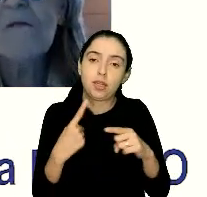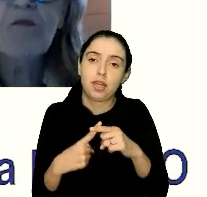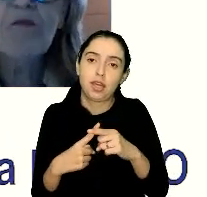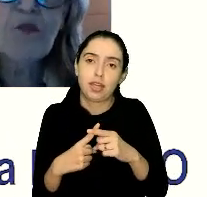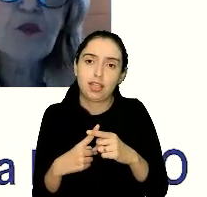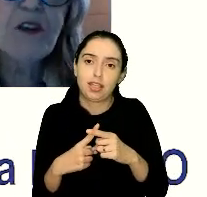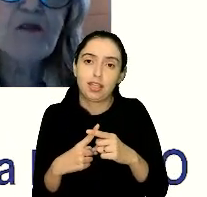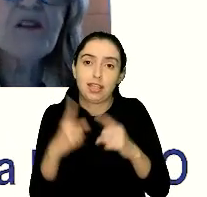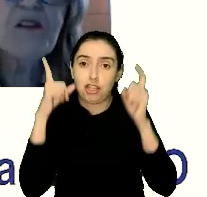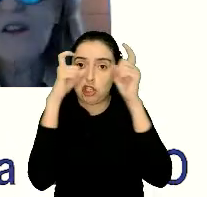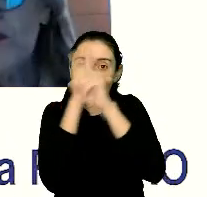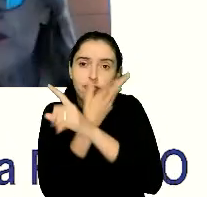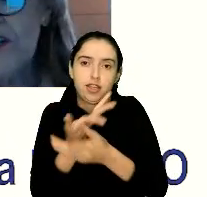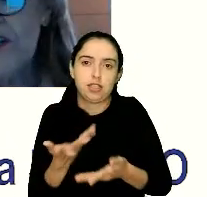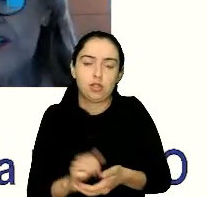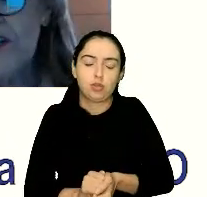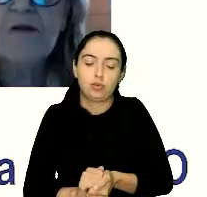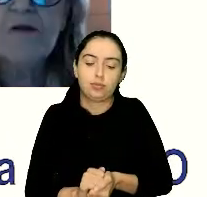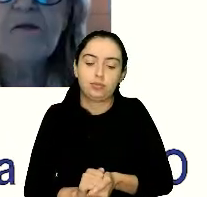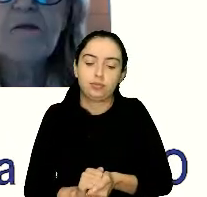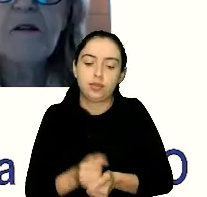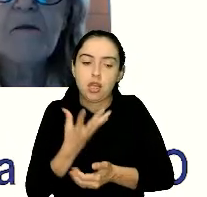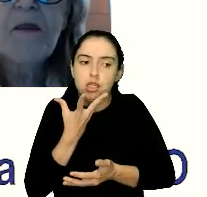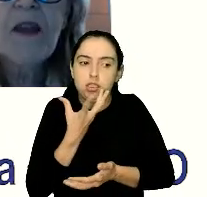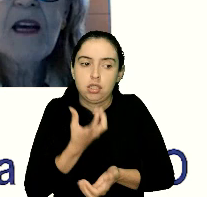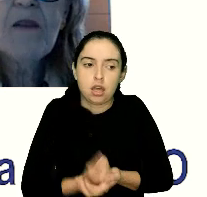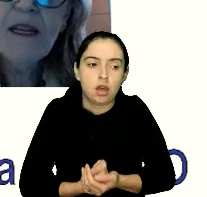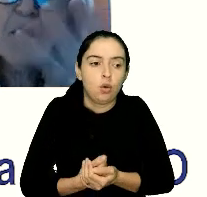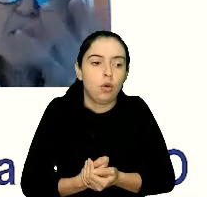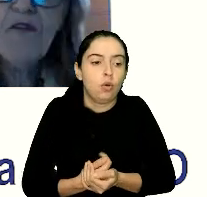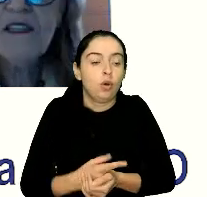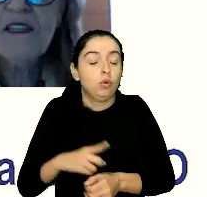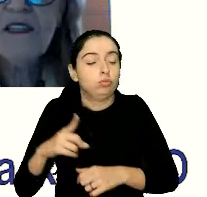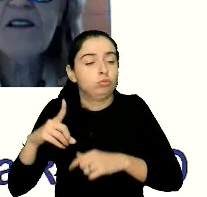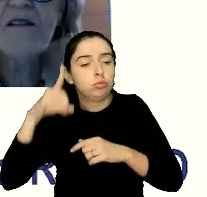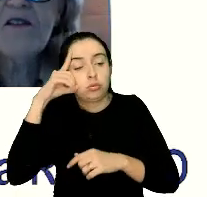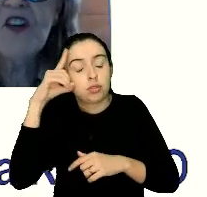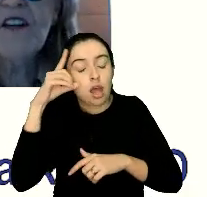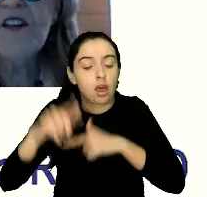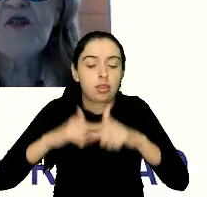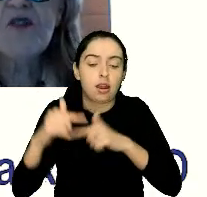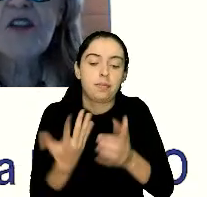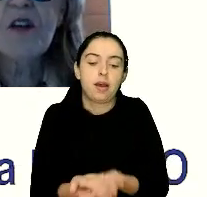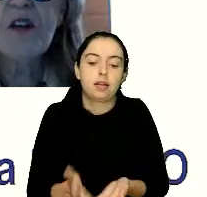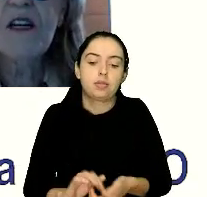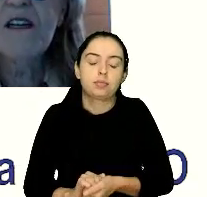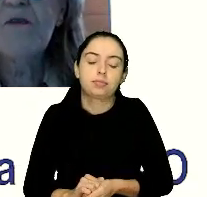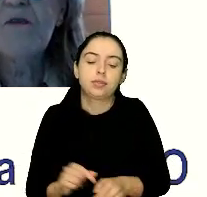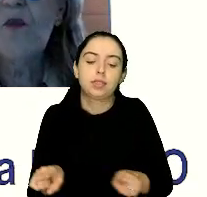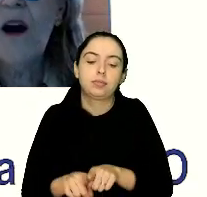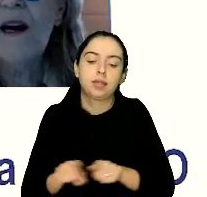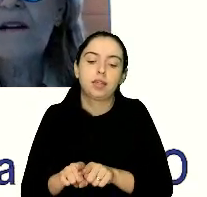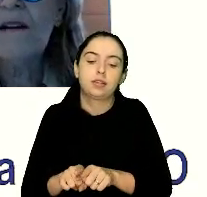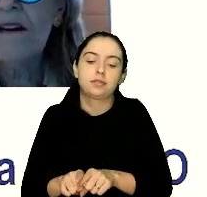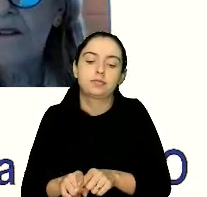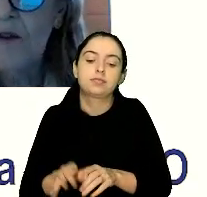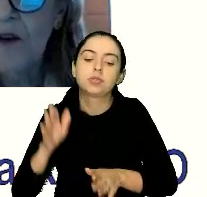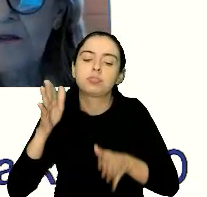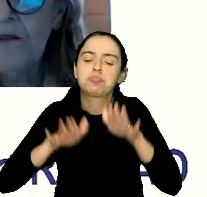ficando pesada, porque você tem uma rotina de trabalho também. Mas é uma fase que já existe um certo